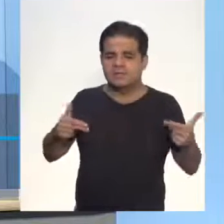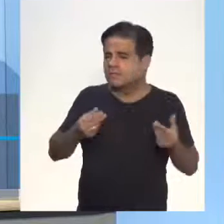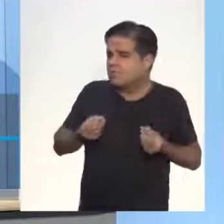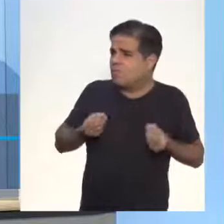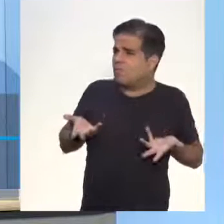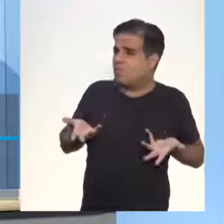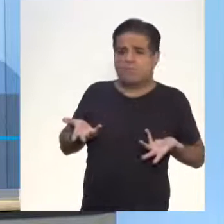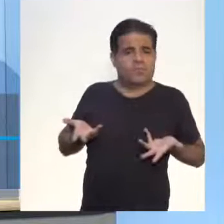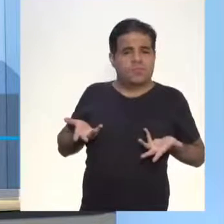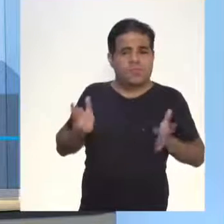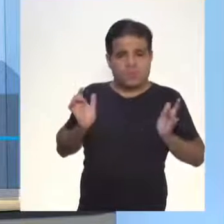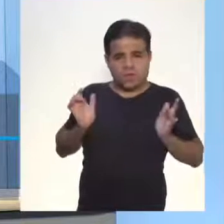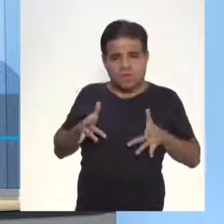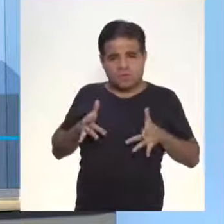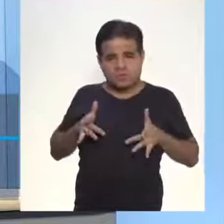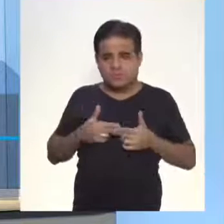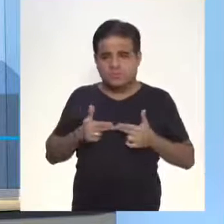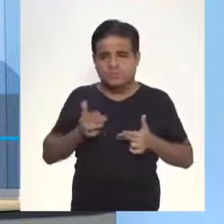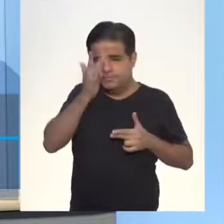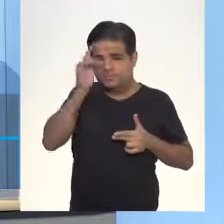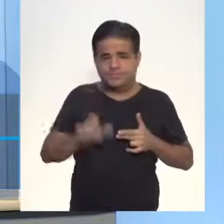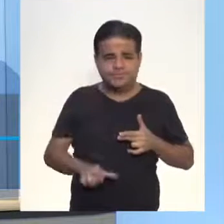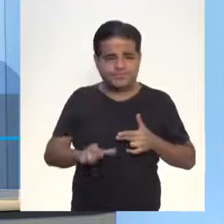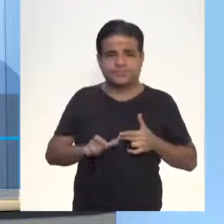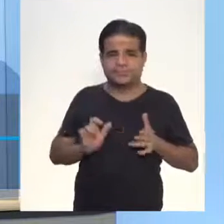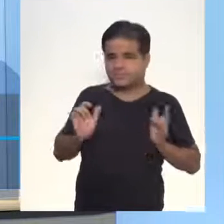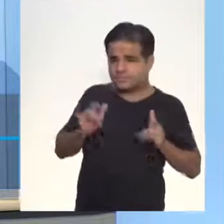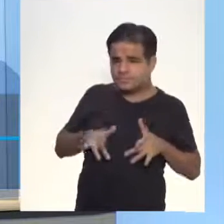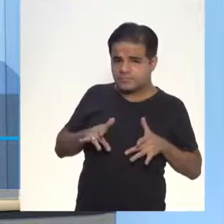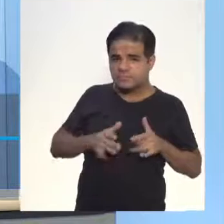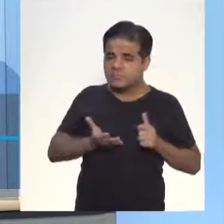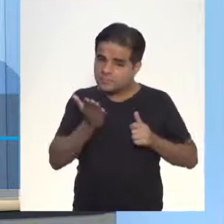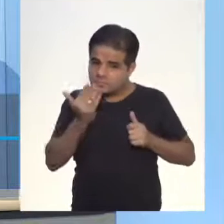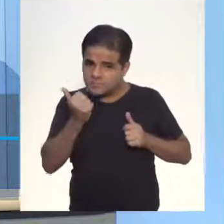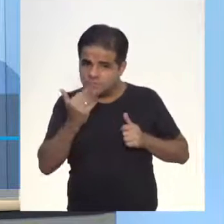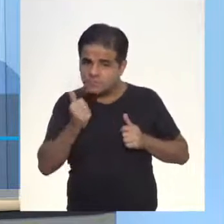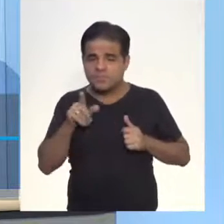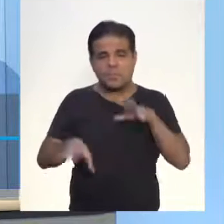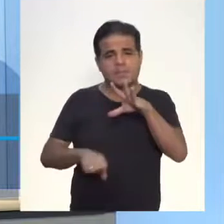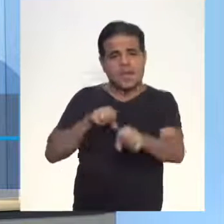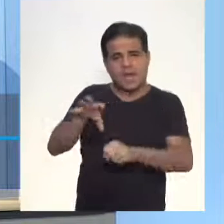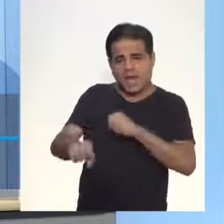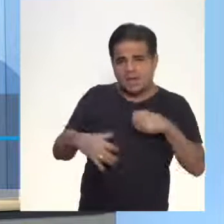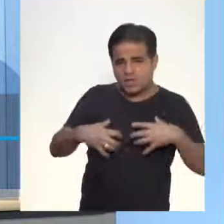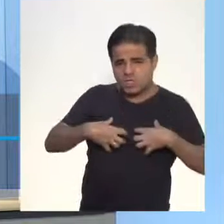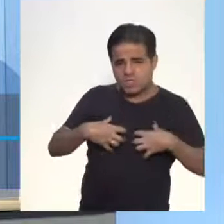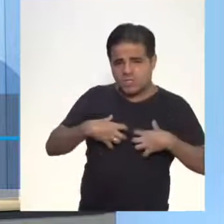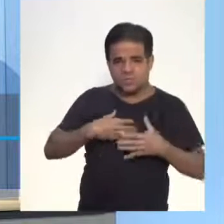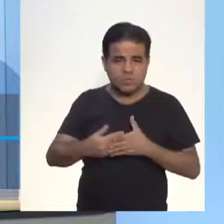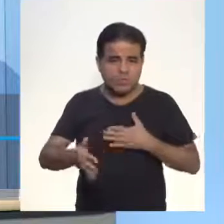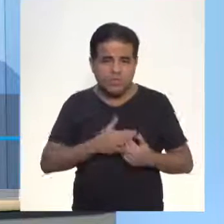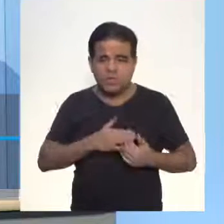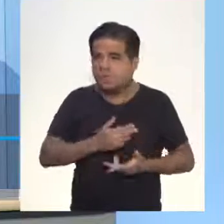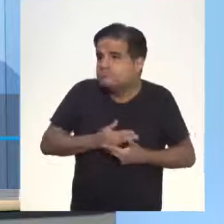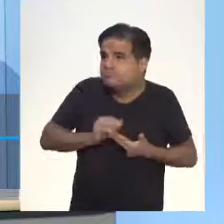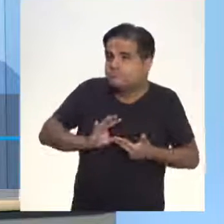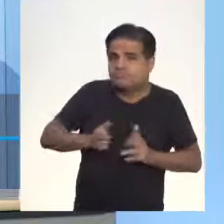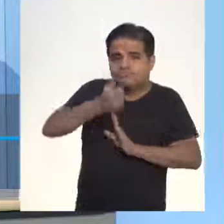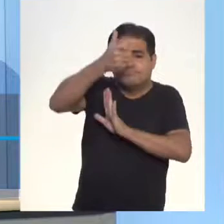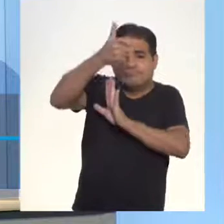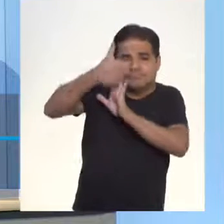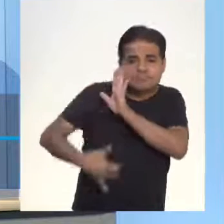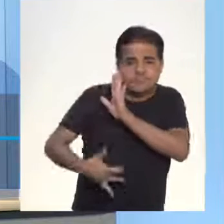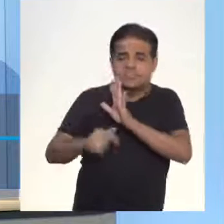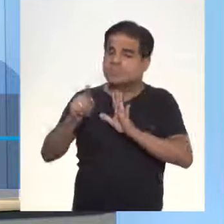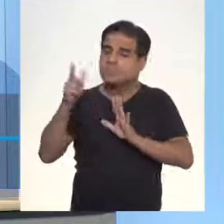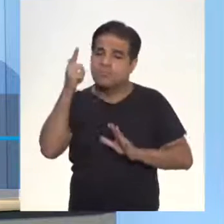Como assim? O que sobrou de alguém, o que sobrou é o resto de comida, ele pegava de qualquer maneira, e a situação que é descrita no poema,